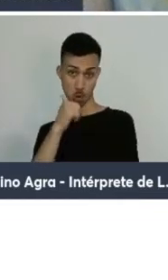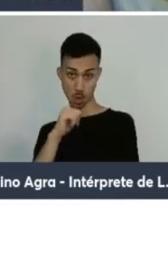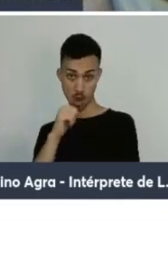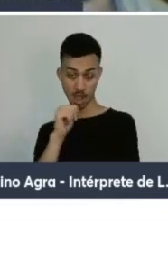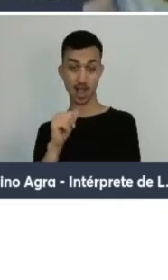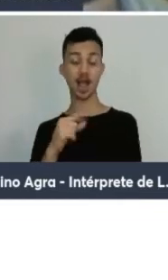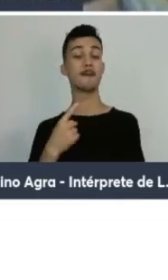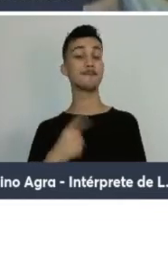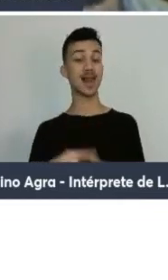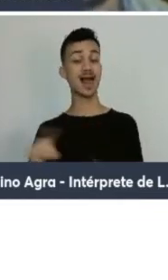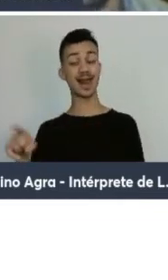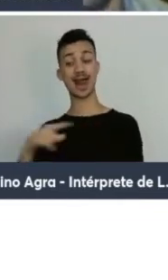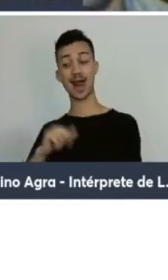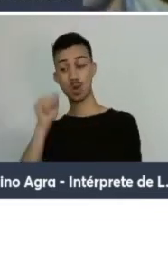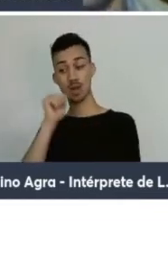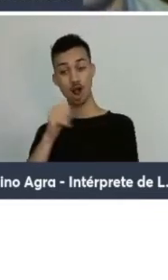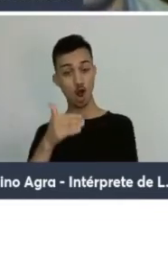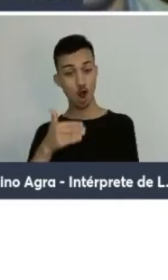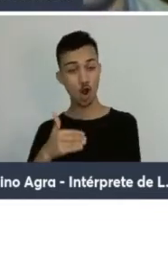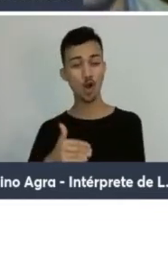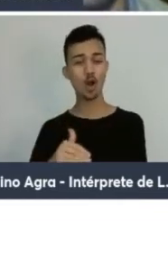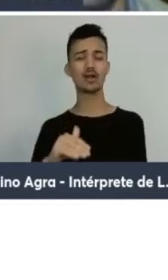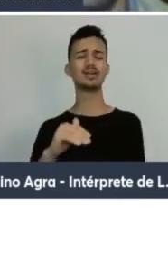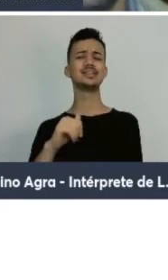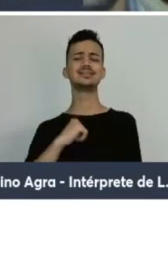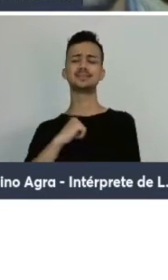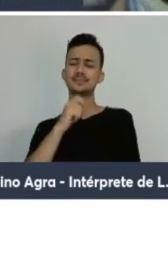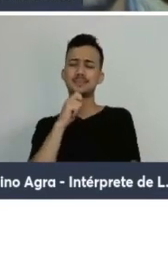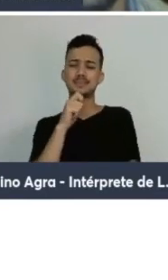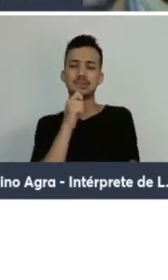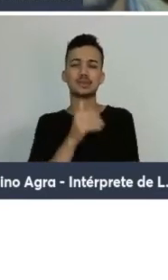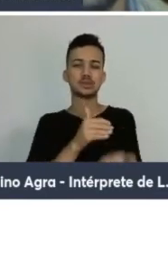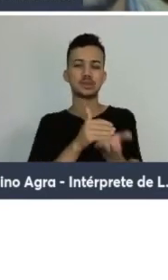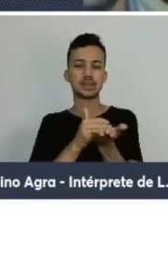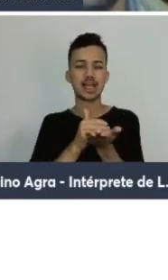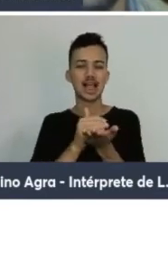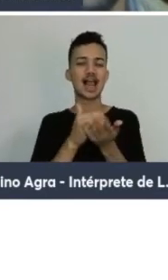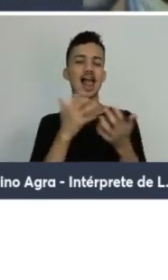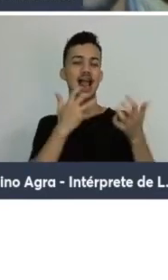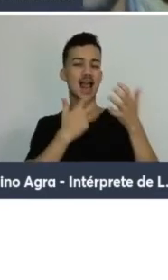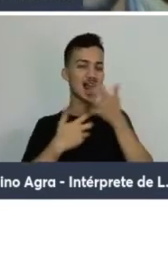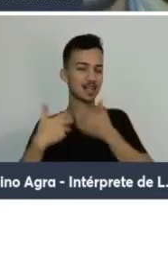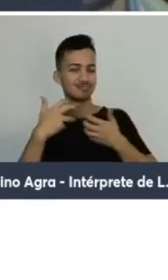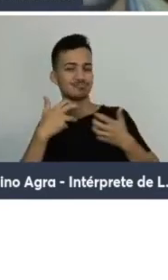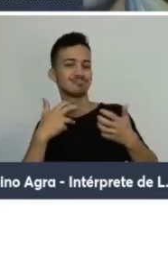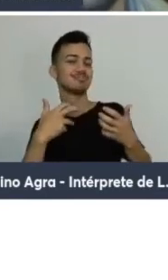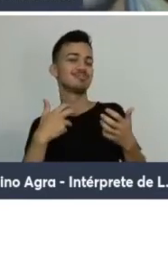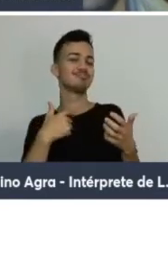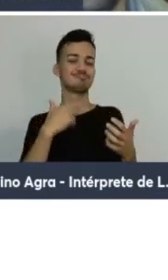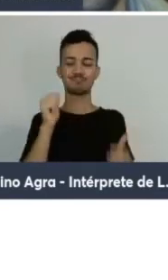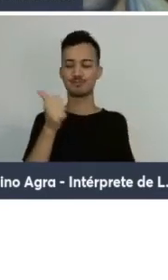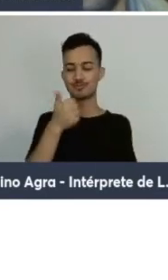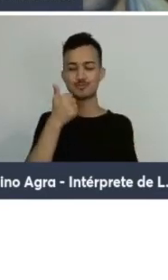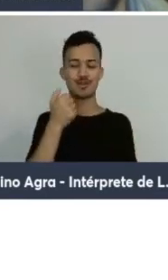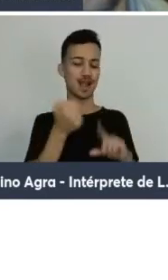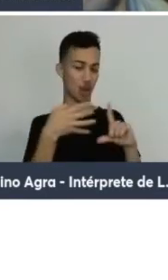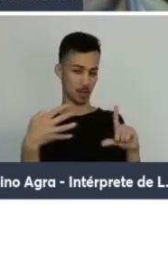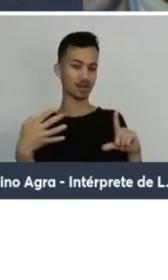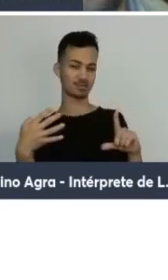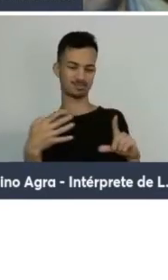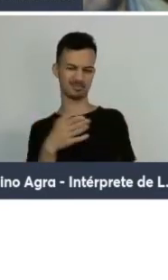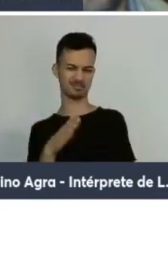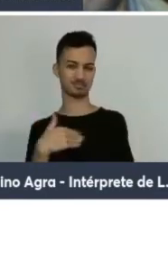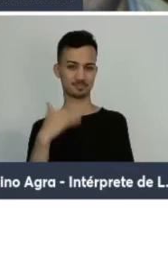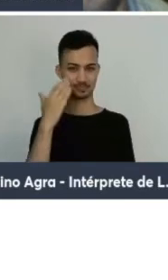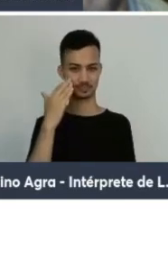mulheres começaram, ainda muito timidamente, aquelas cantoras de barco, entendeu? LGBT. Sim,